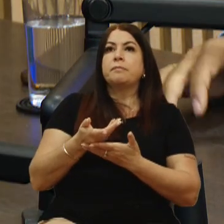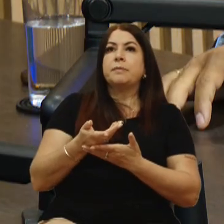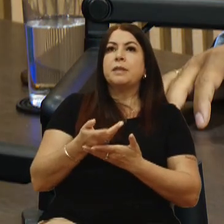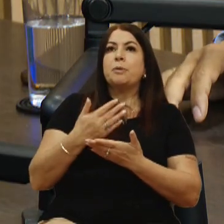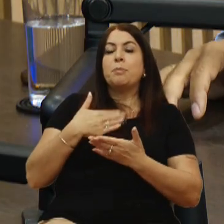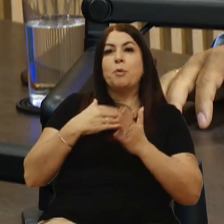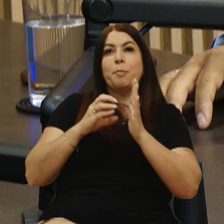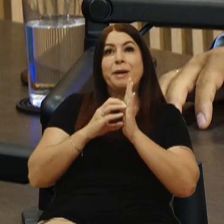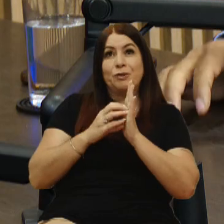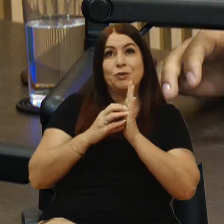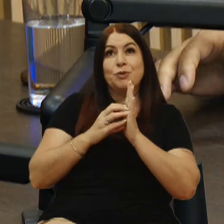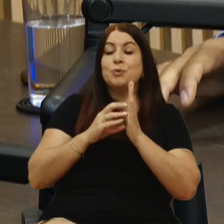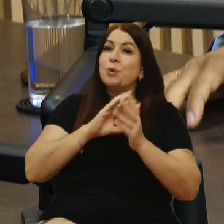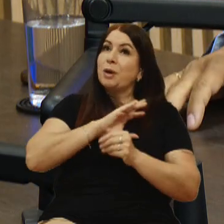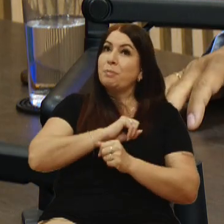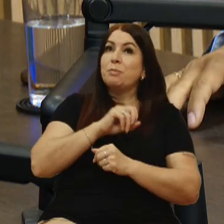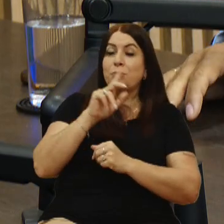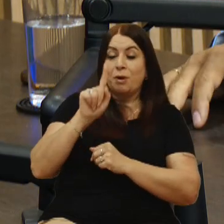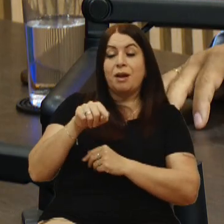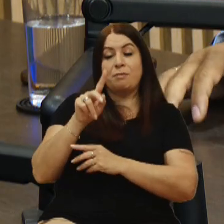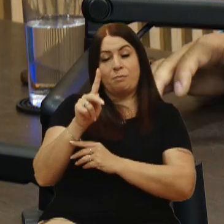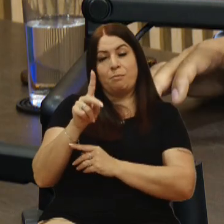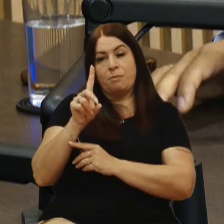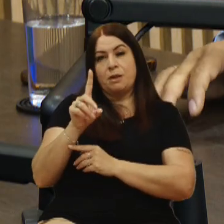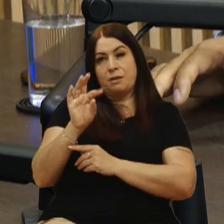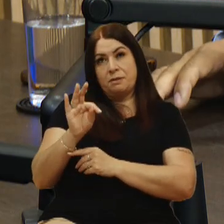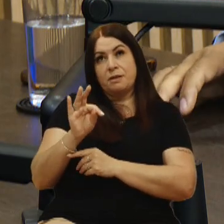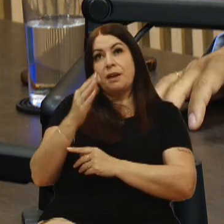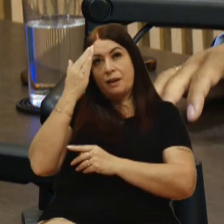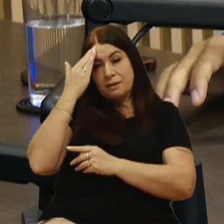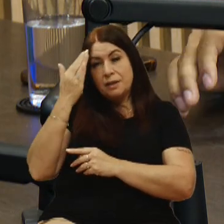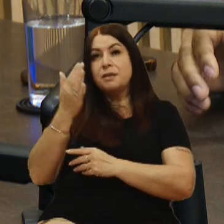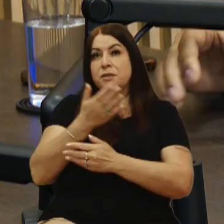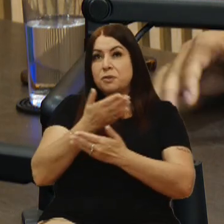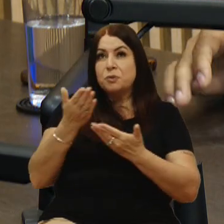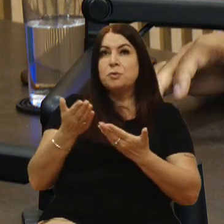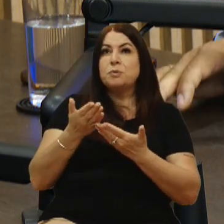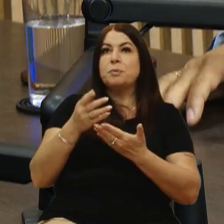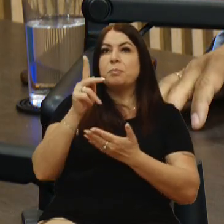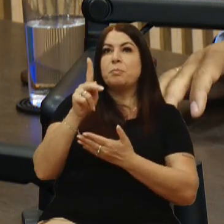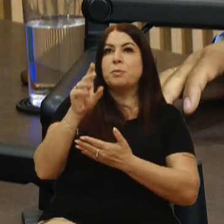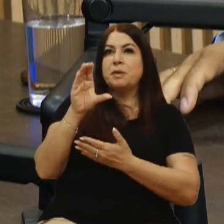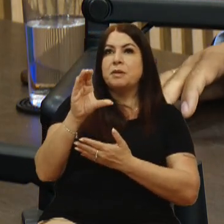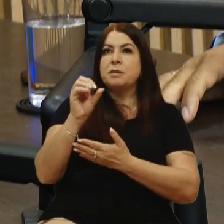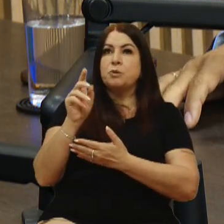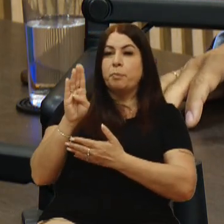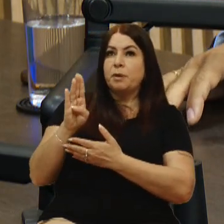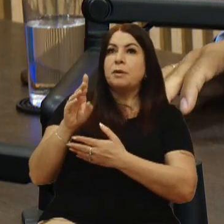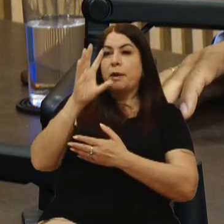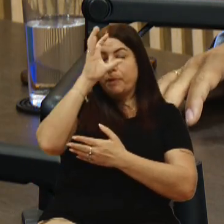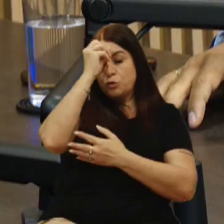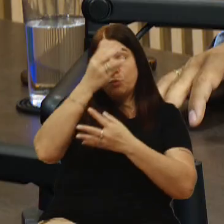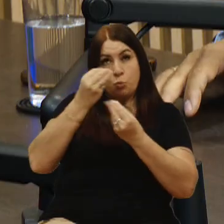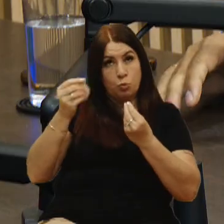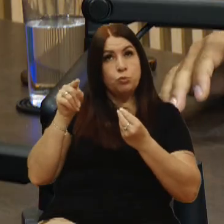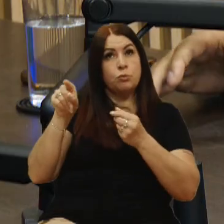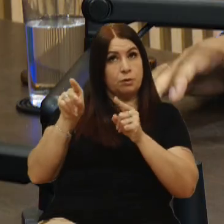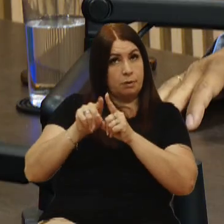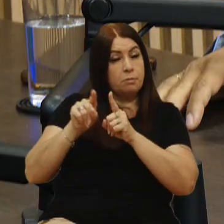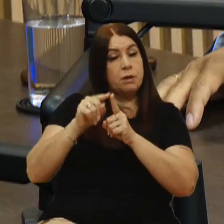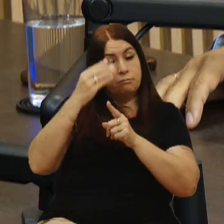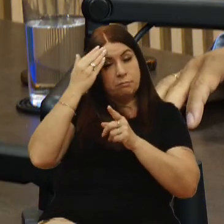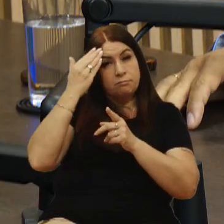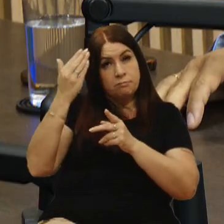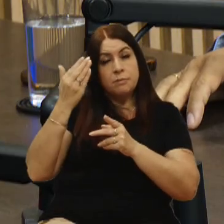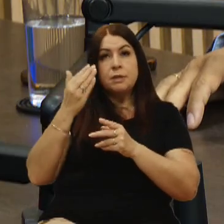meu partido que eu amo é o PDT, então eu agradeço muito o PCdoB, onde eu passei e aprendi muito lá, tenho muito que